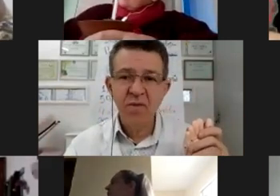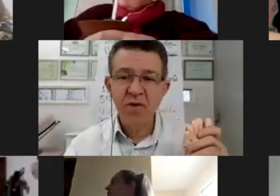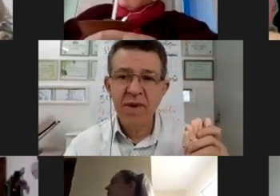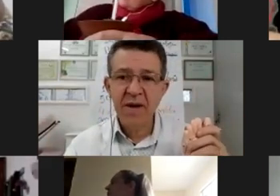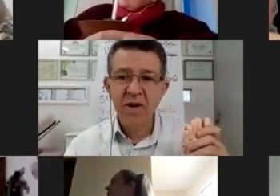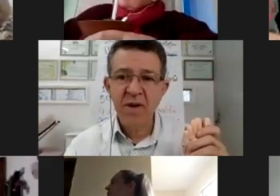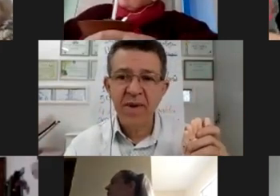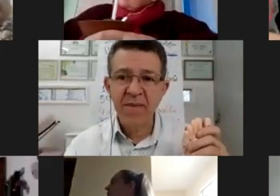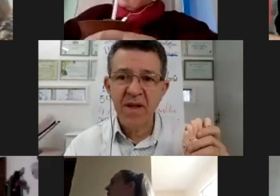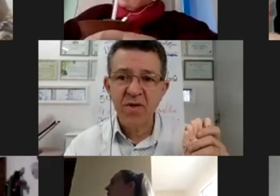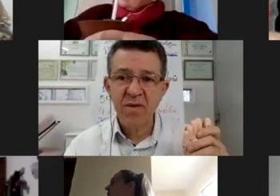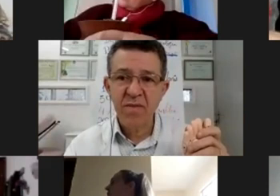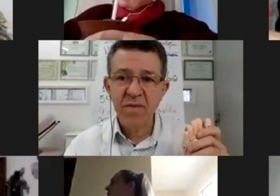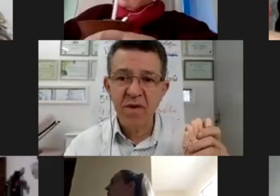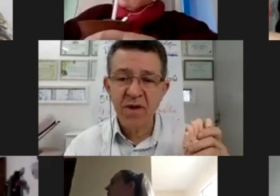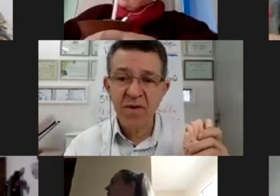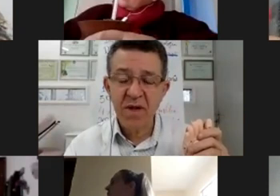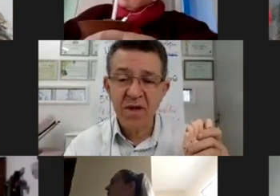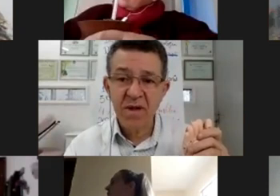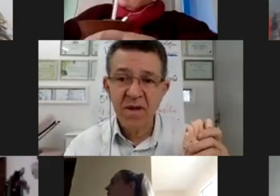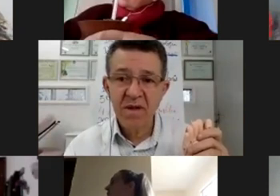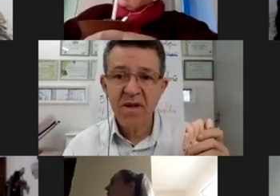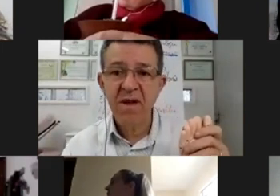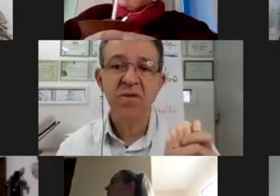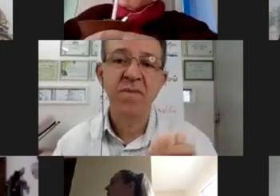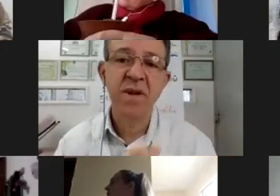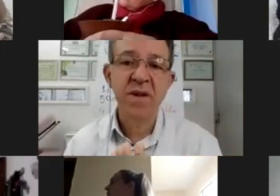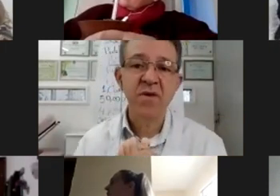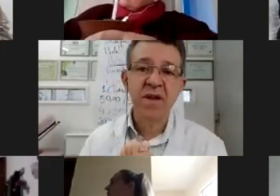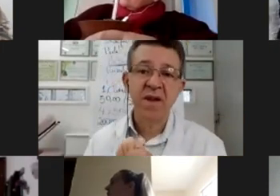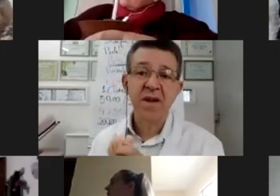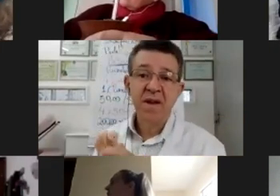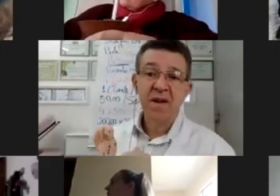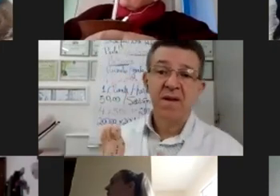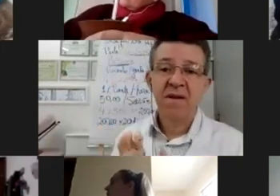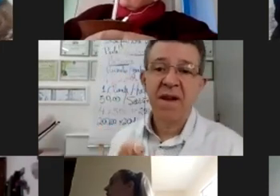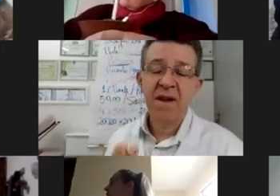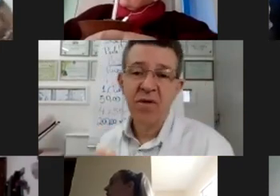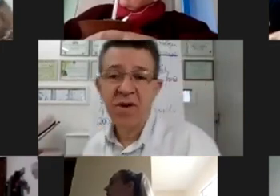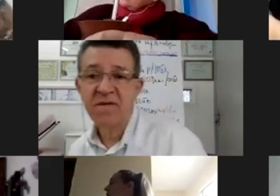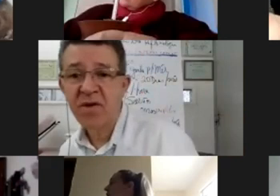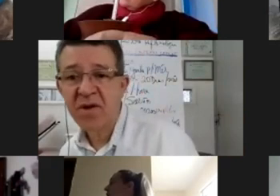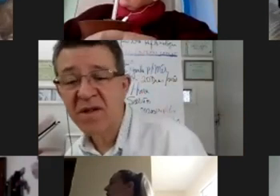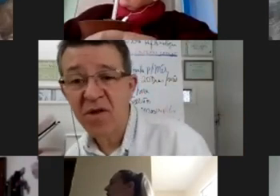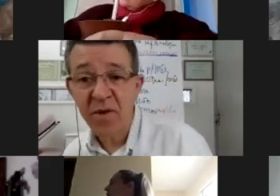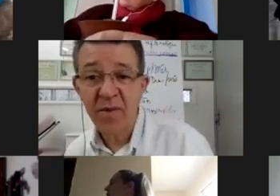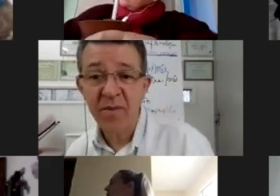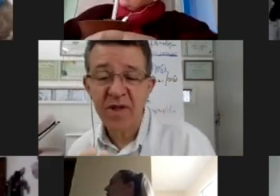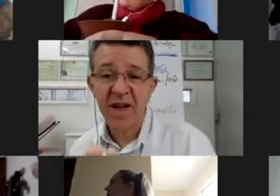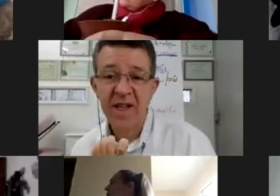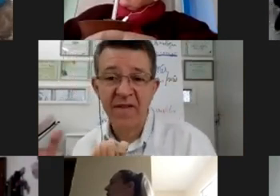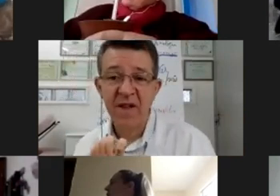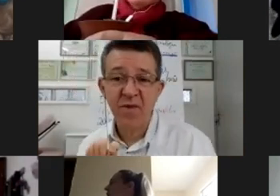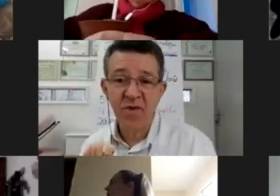Está vindo muito barulho aqui para mim, deixa eu... Poxa, não sei se... Isso, deu uma seguradinha. Era do Lucas, viu, Lucas? Desculpa, eu dei